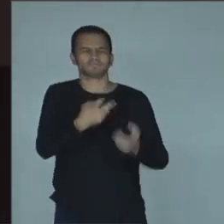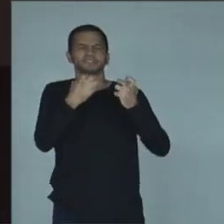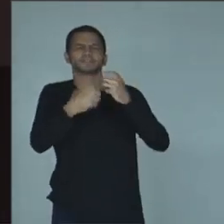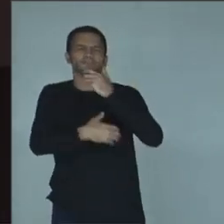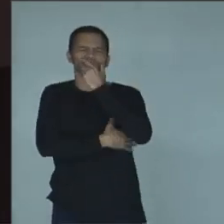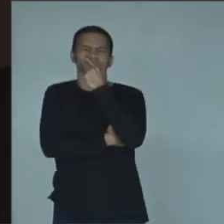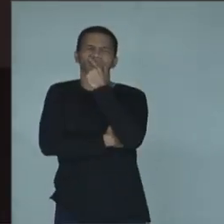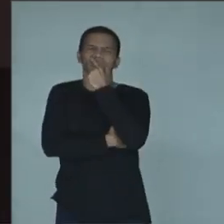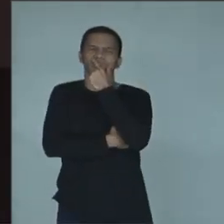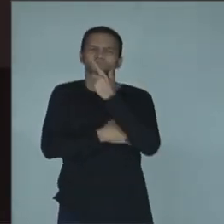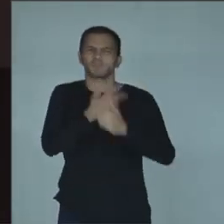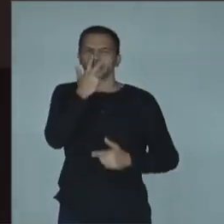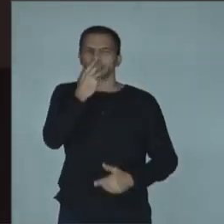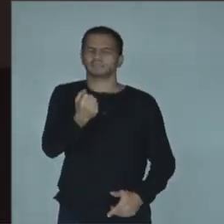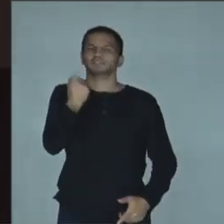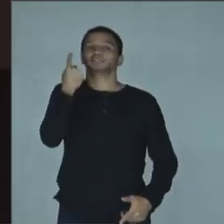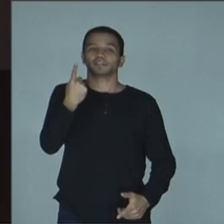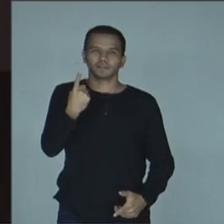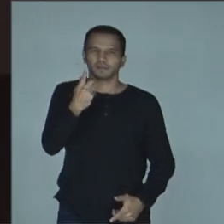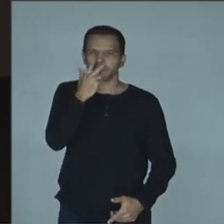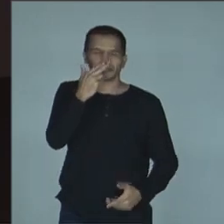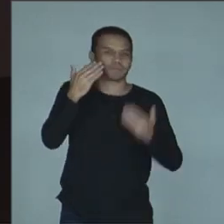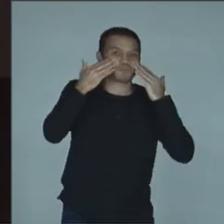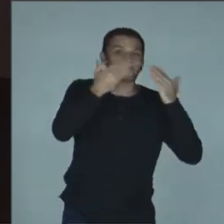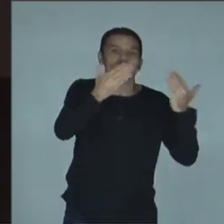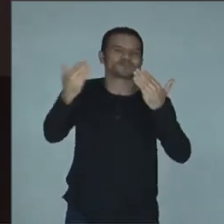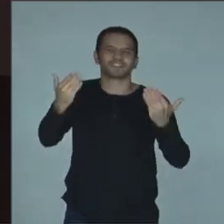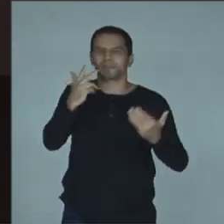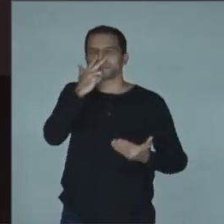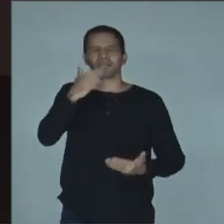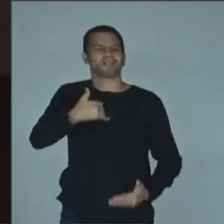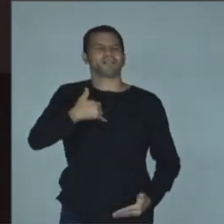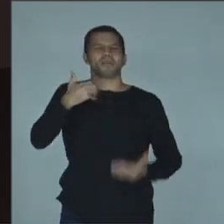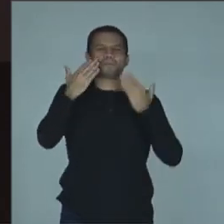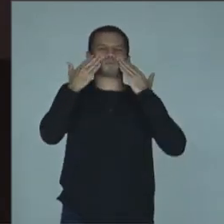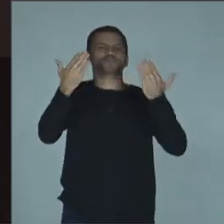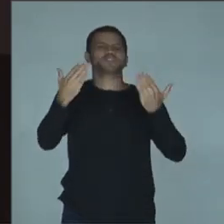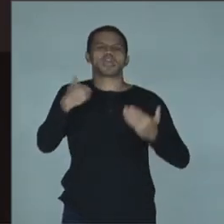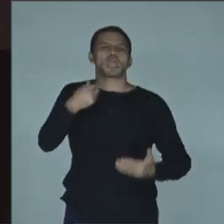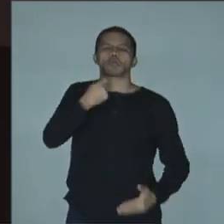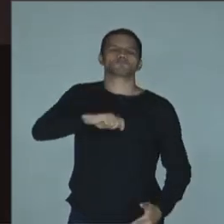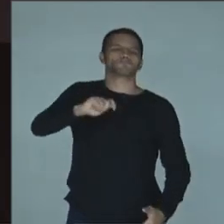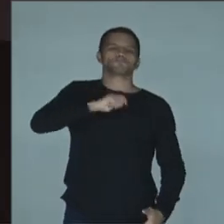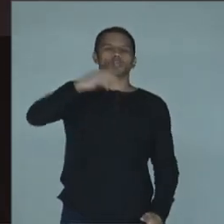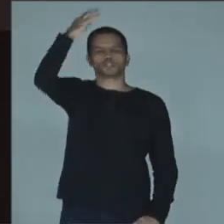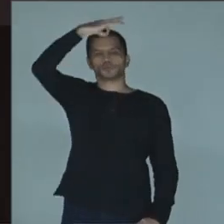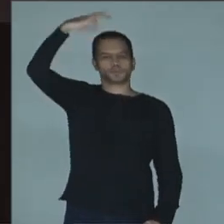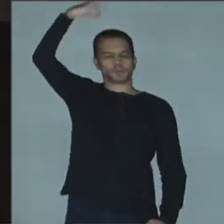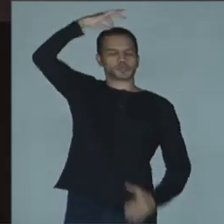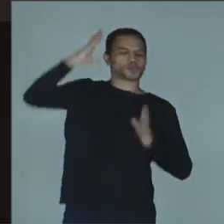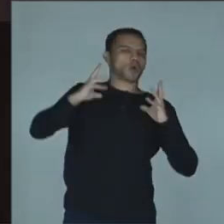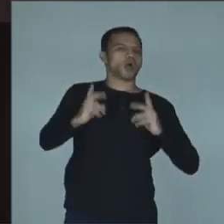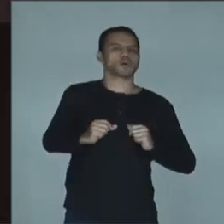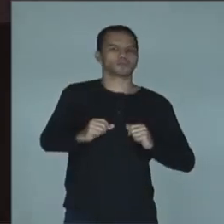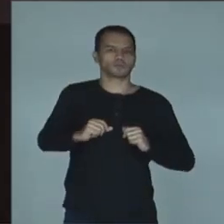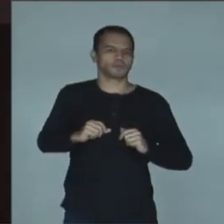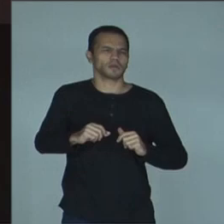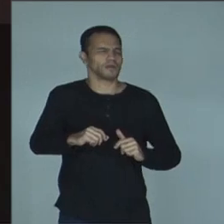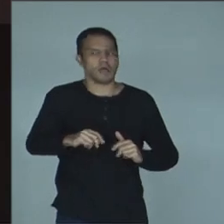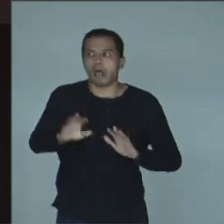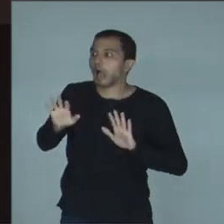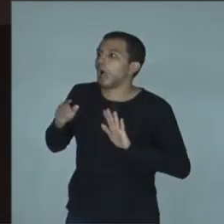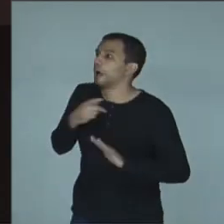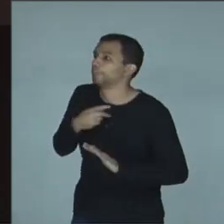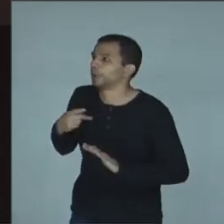pa já não quero falar com Deus e quer falar com a gente aqui e o pastor tá